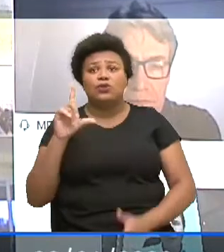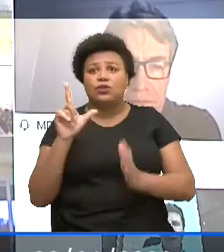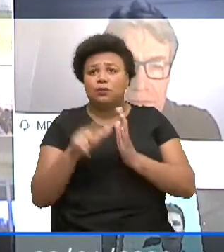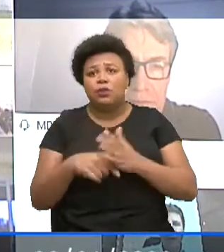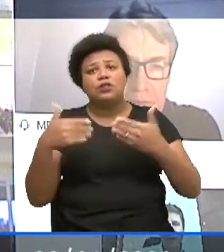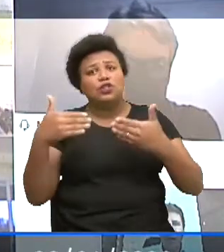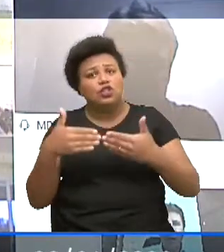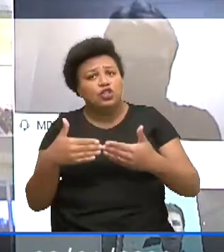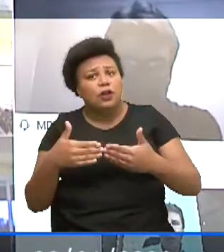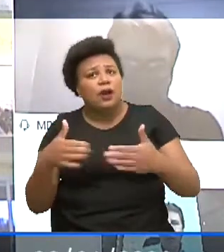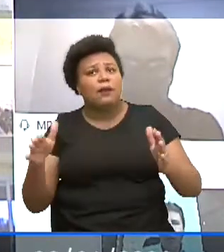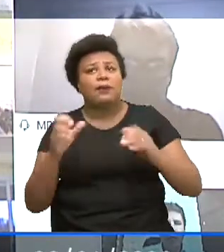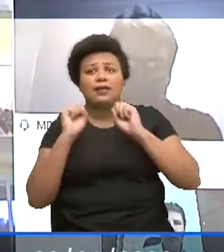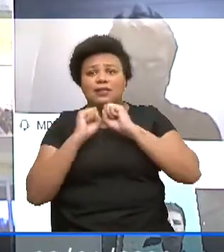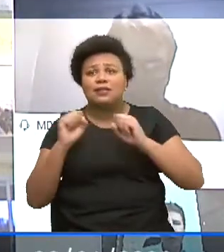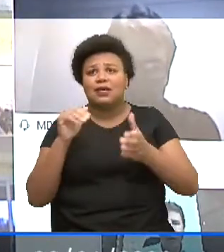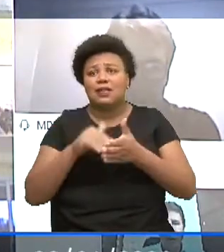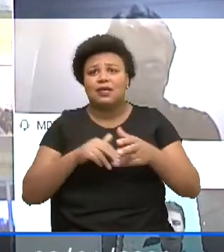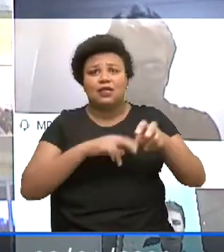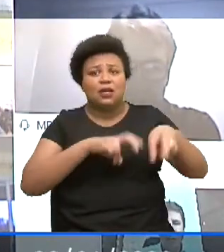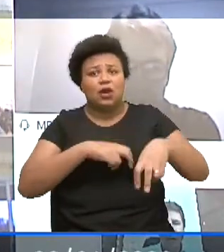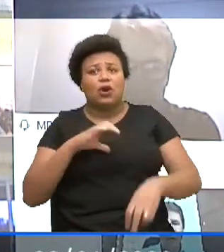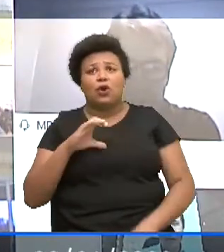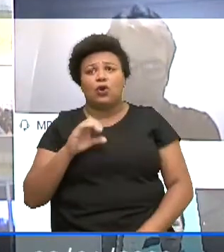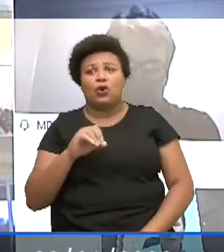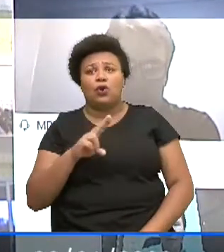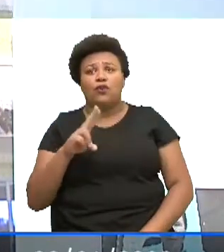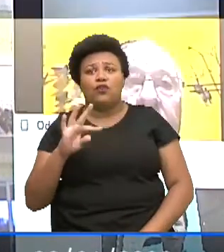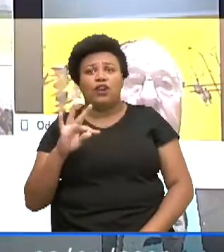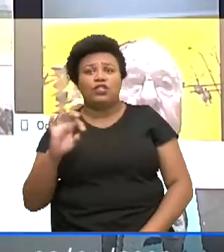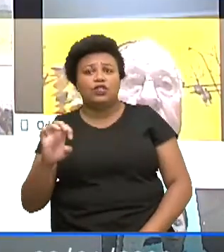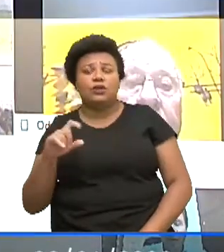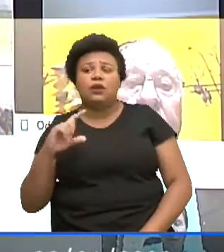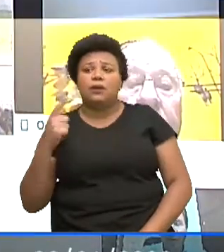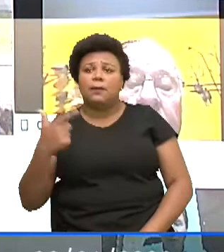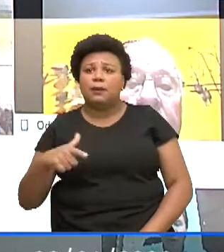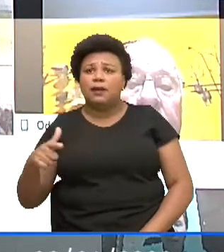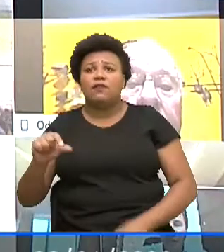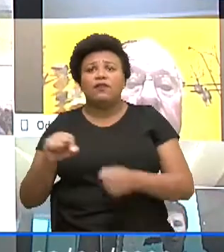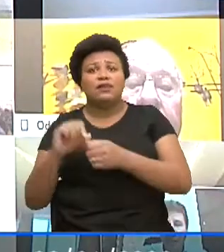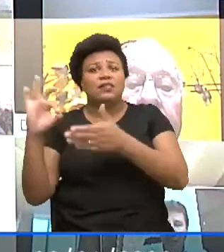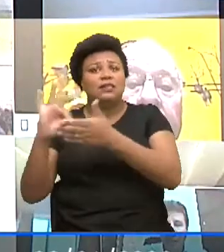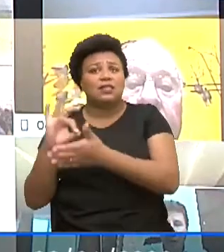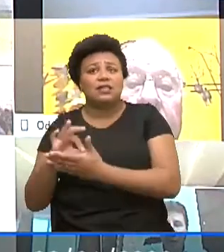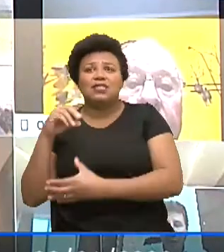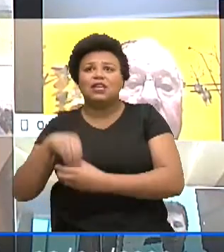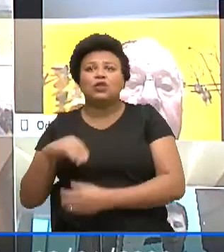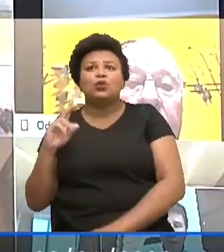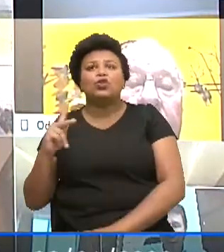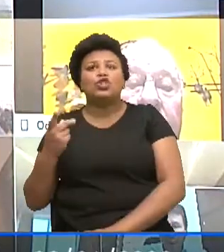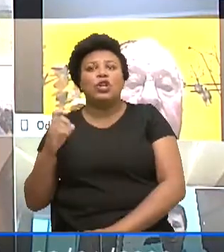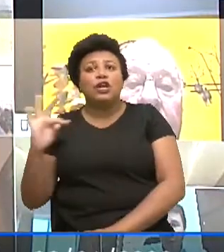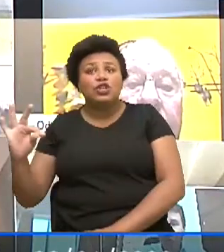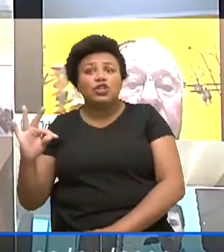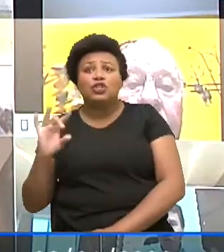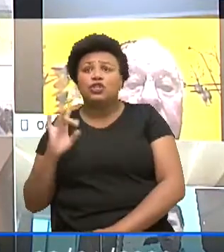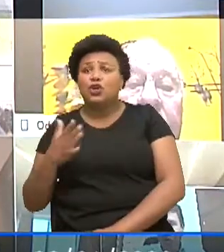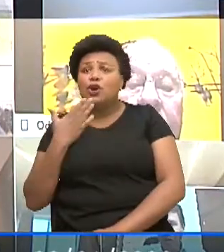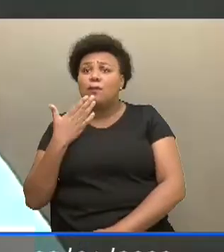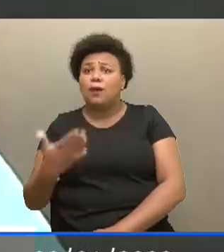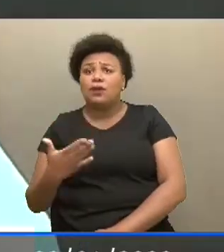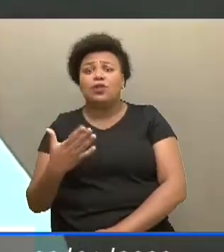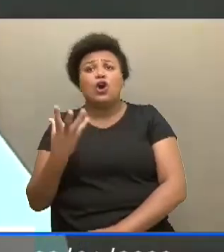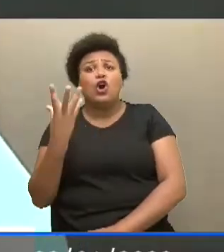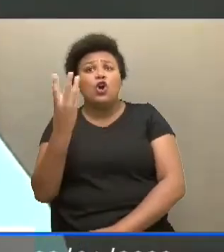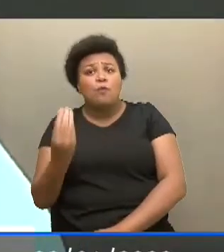gente abre, né, a Secretaria da Agricultura, COVAT, enfim, aos demais, vamos fazer inscrições pelo chat. Eu só, como nós temos